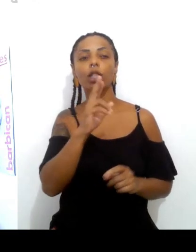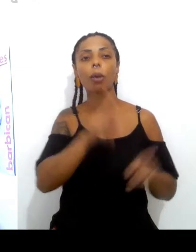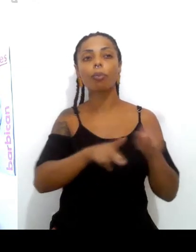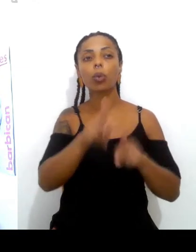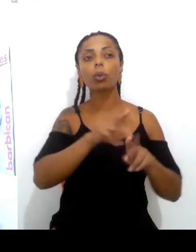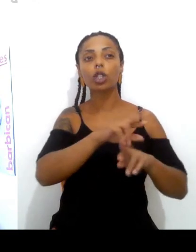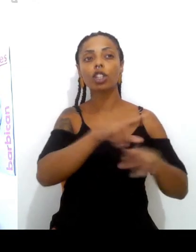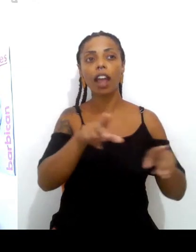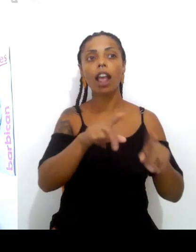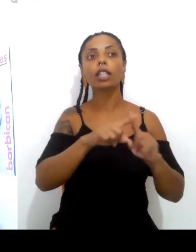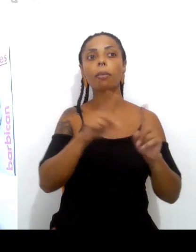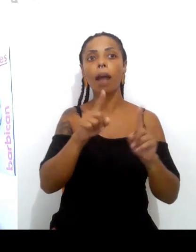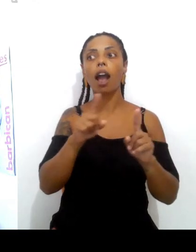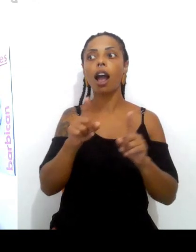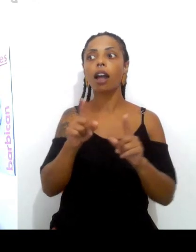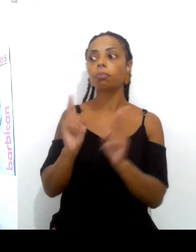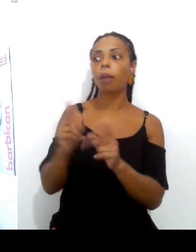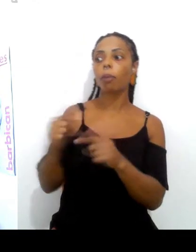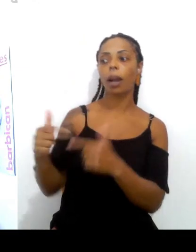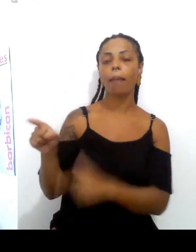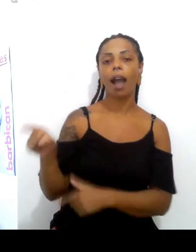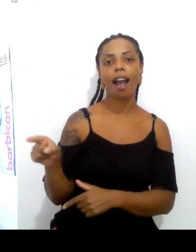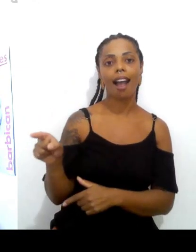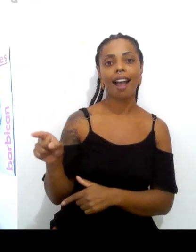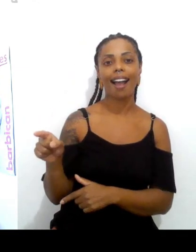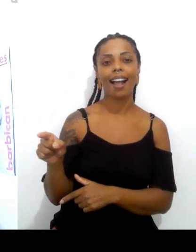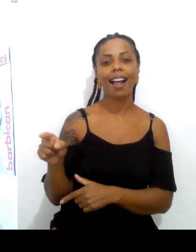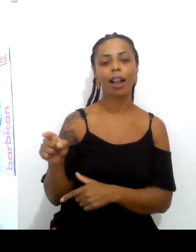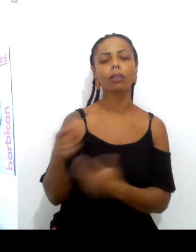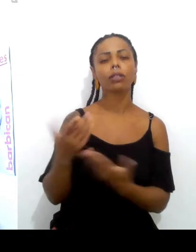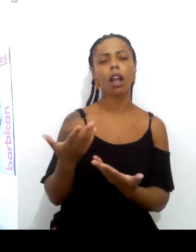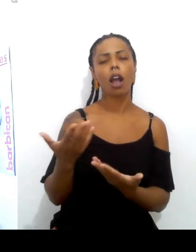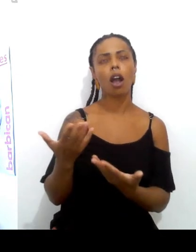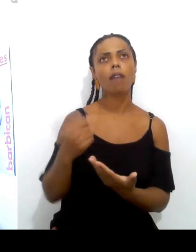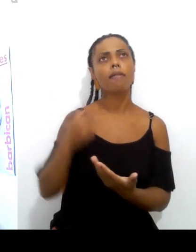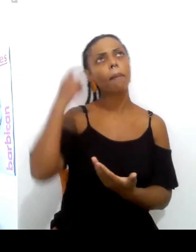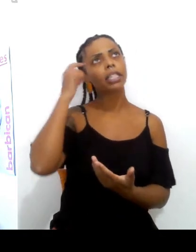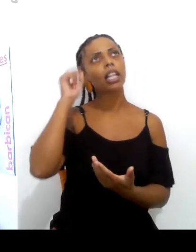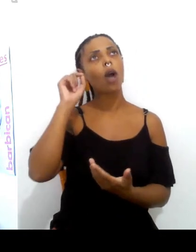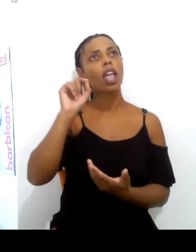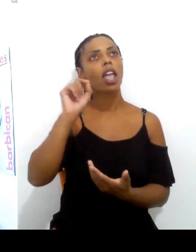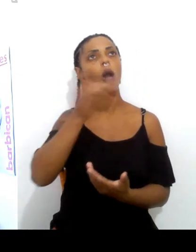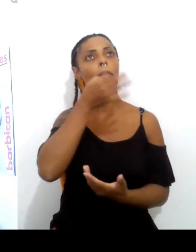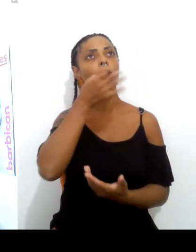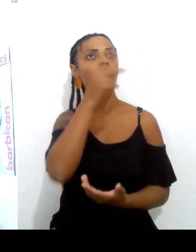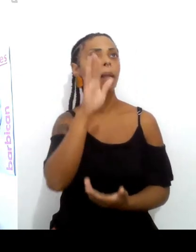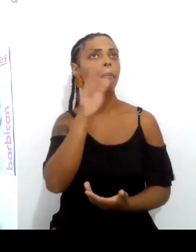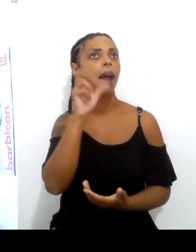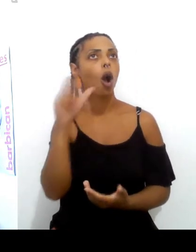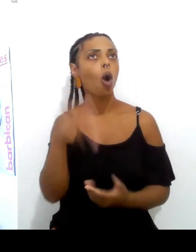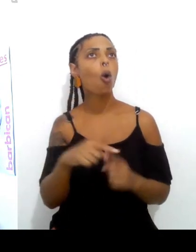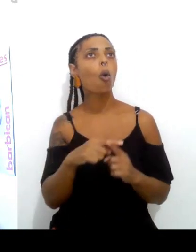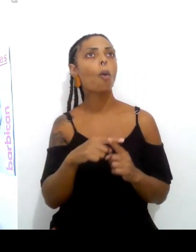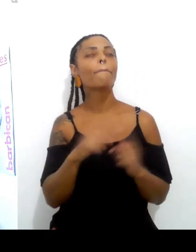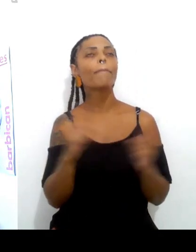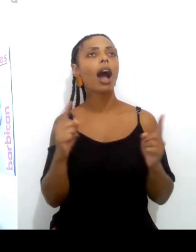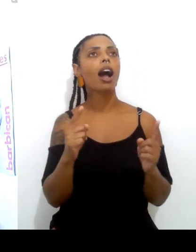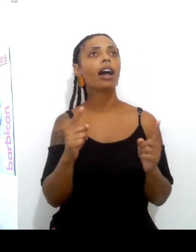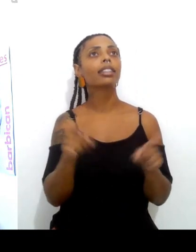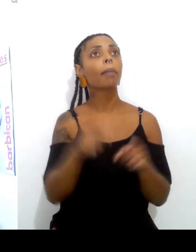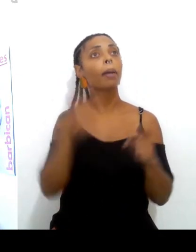obra ou seja não vamos pensar no que o bacon está pensando mas a gente pode pensar em como os públicos